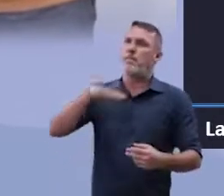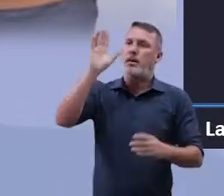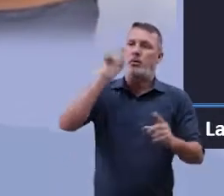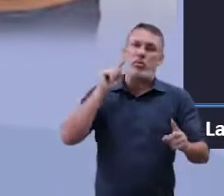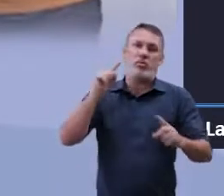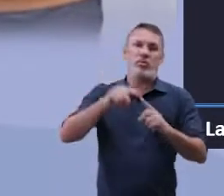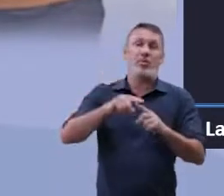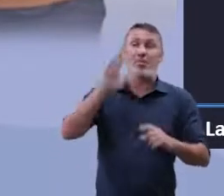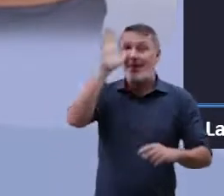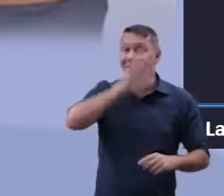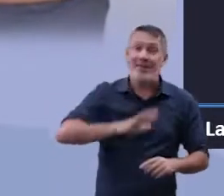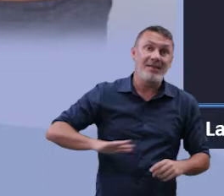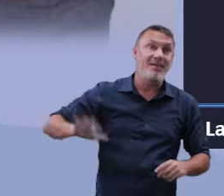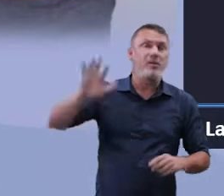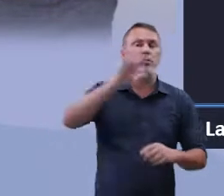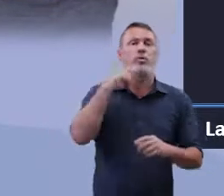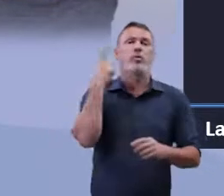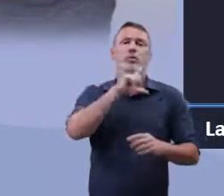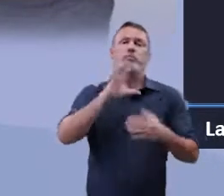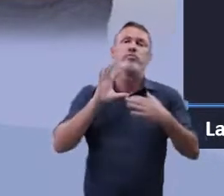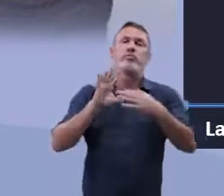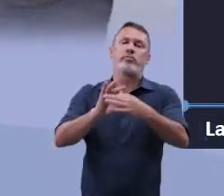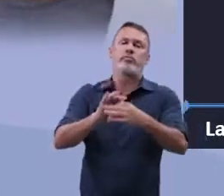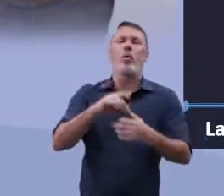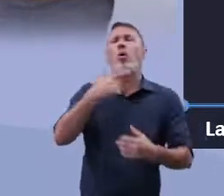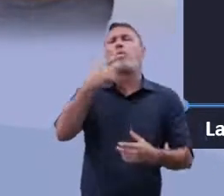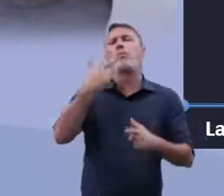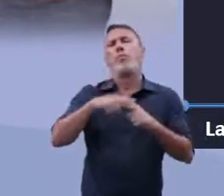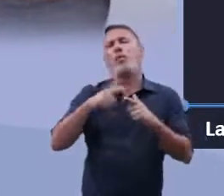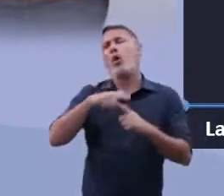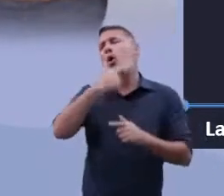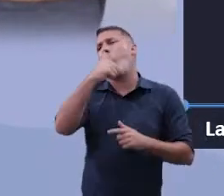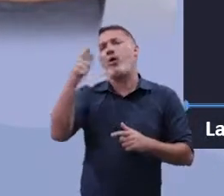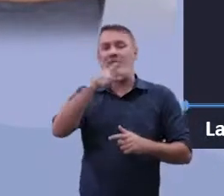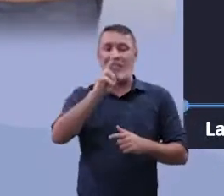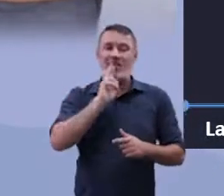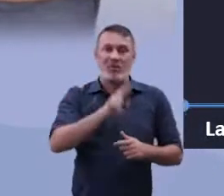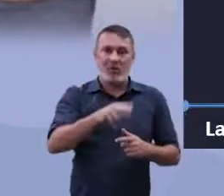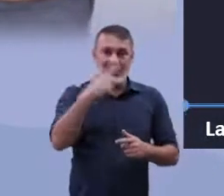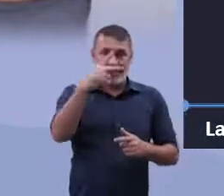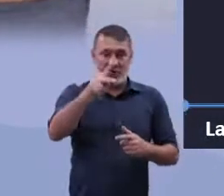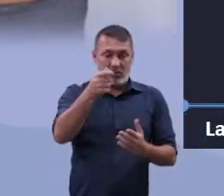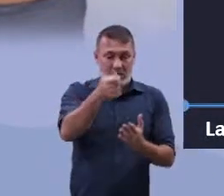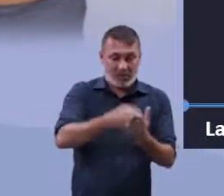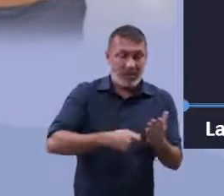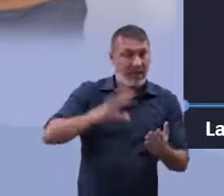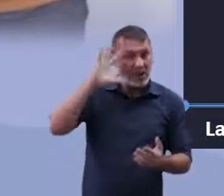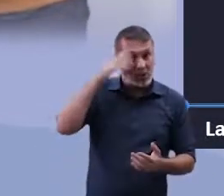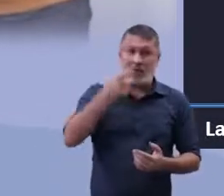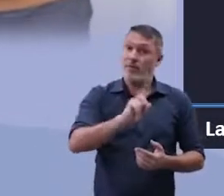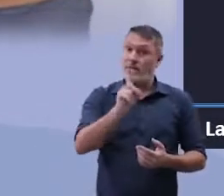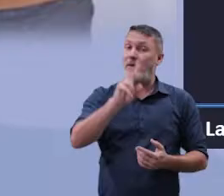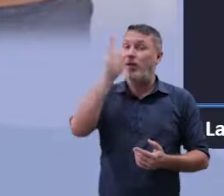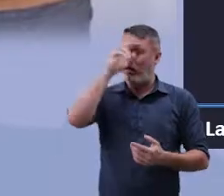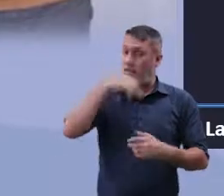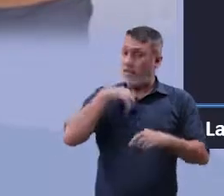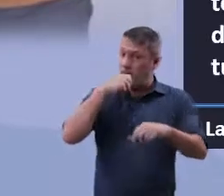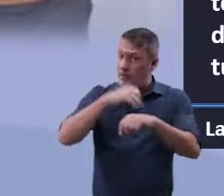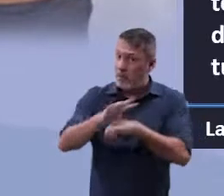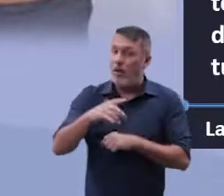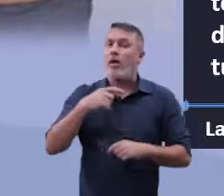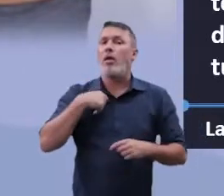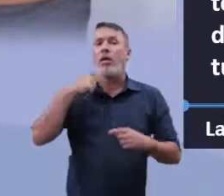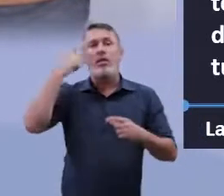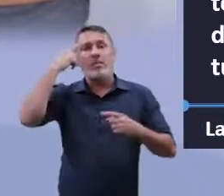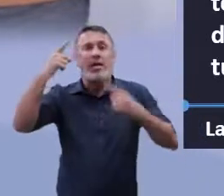cenário brasileiro. Os outros problemas você não vai resolver na sua redação. Lembra que eu estou falando todas as